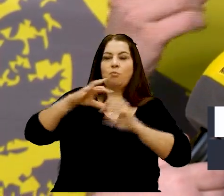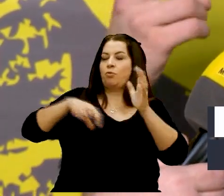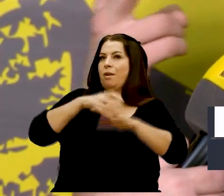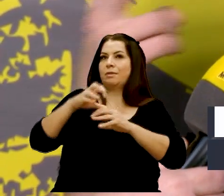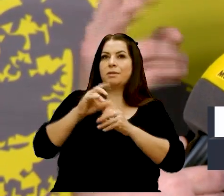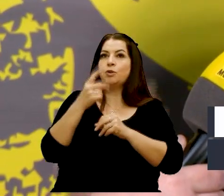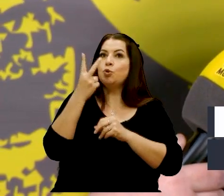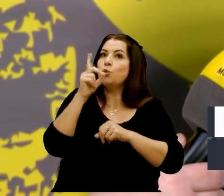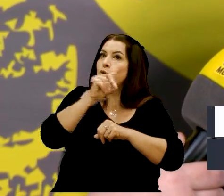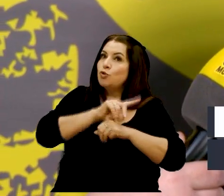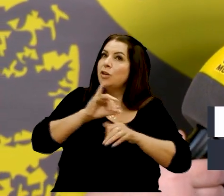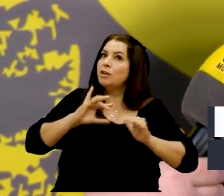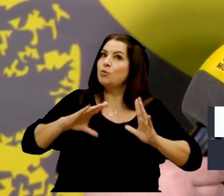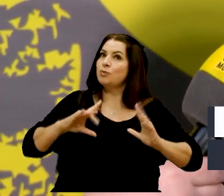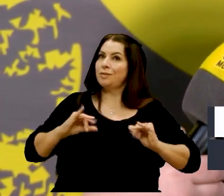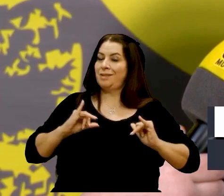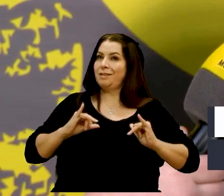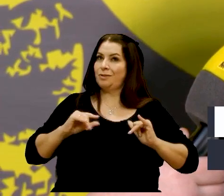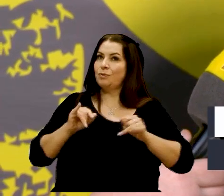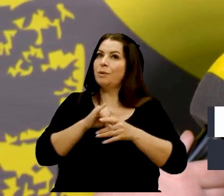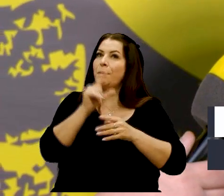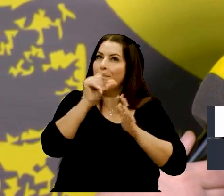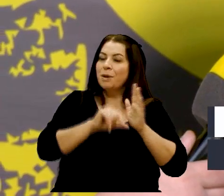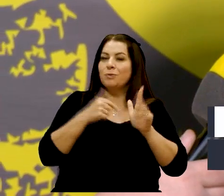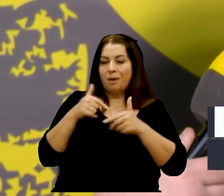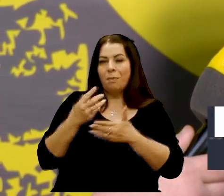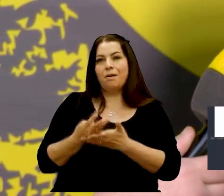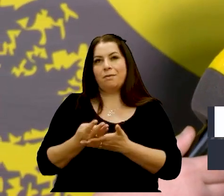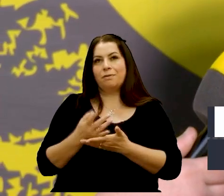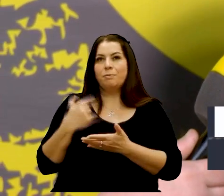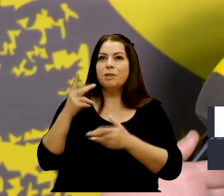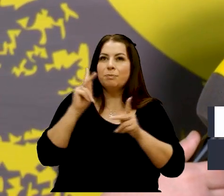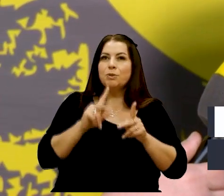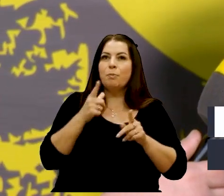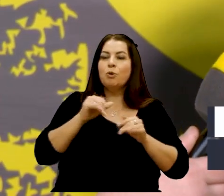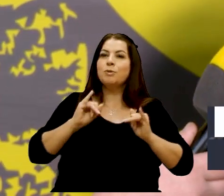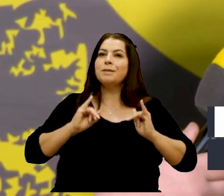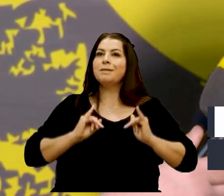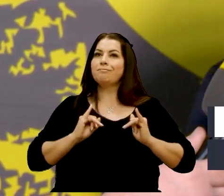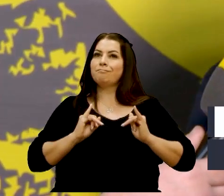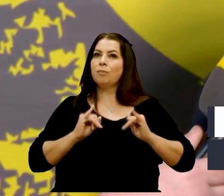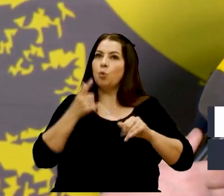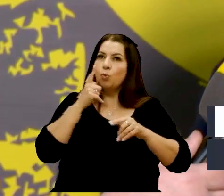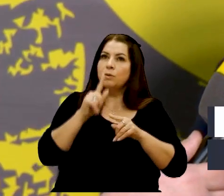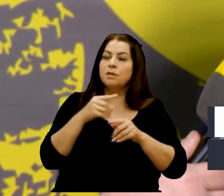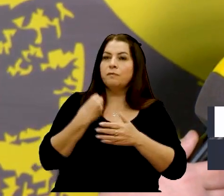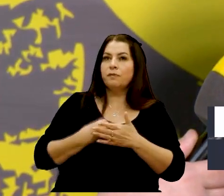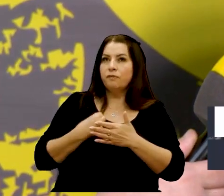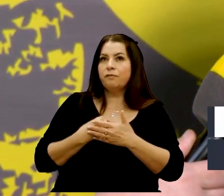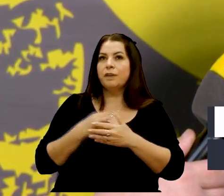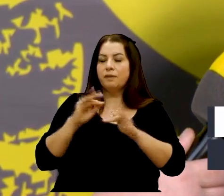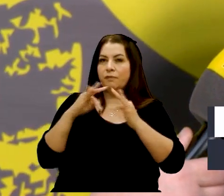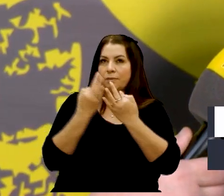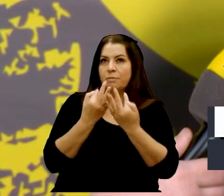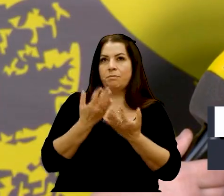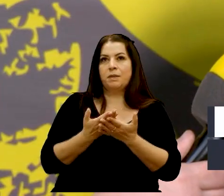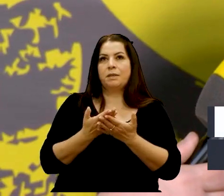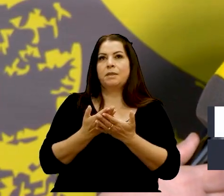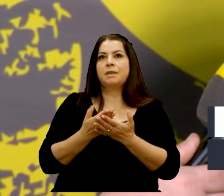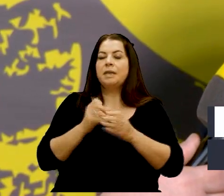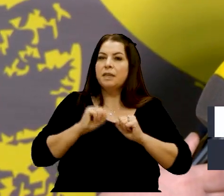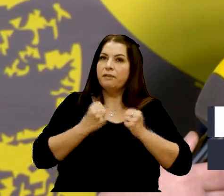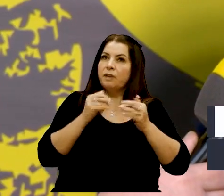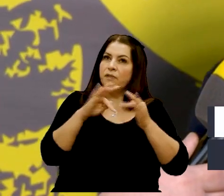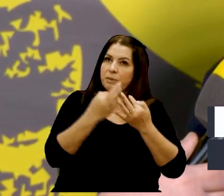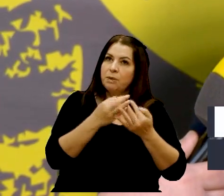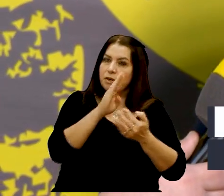falando de 2 dias de descanso. Nós estamos falando de menos trabalho para que as pessoas possam descansar, para que as pessoas possam viver com a sua família. Quem defende a